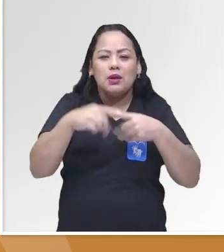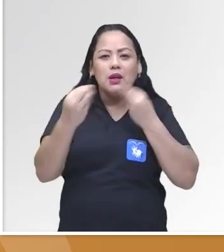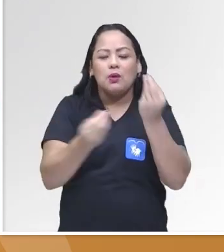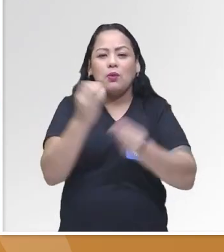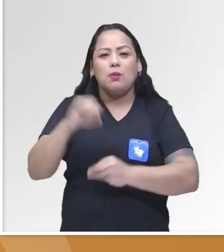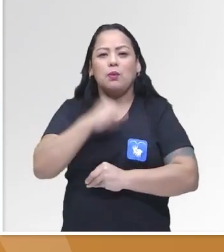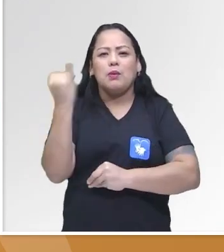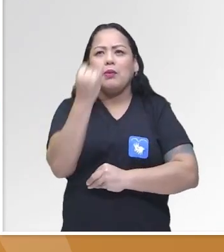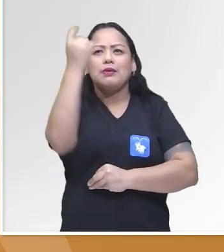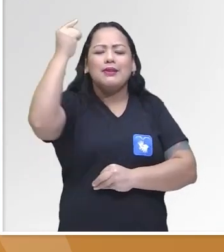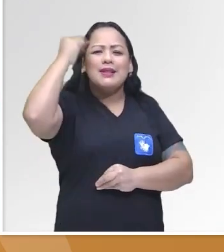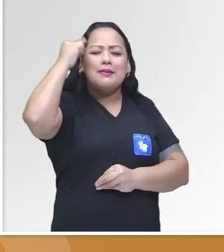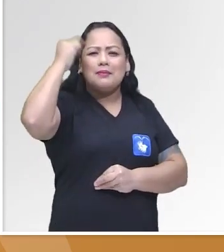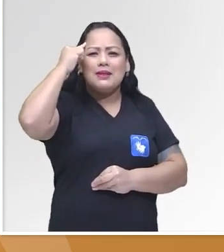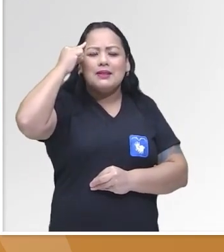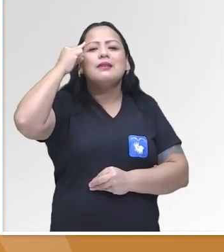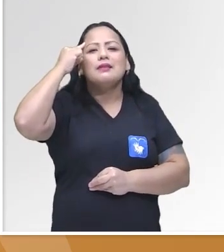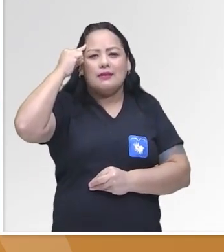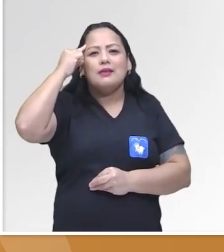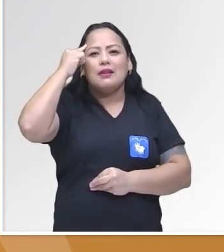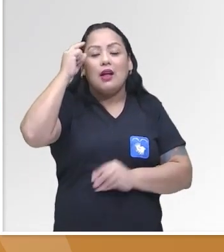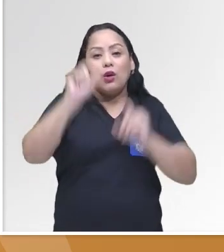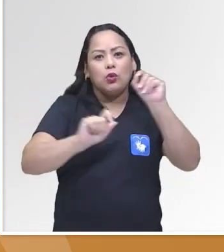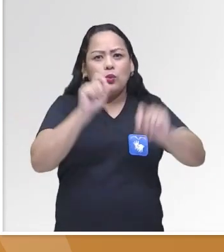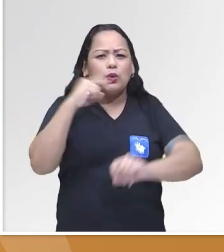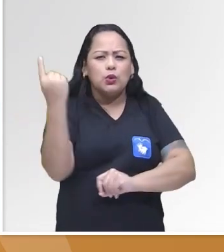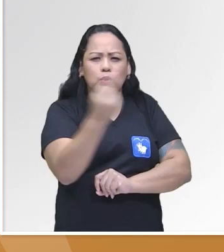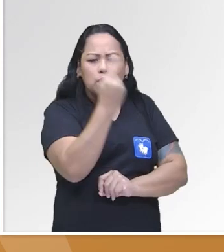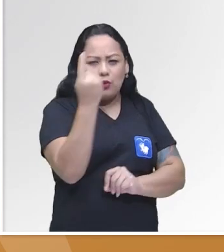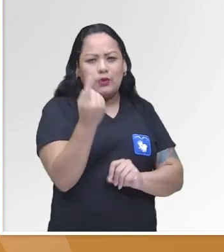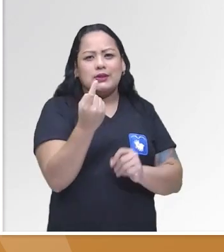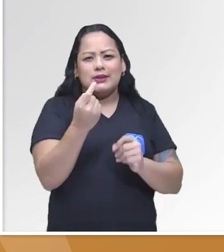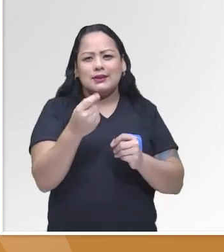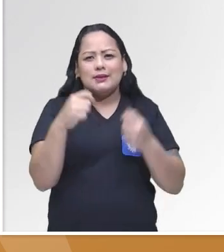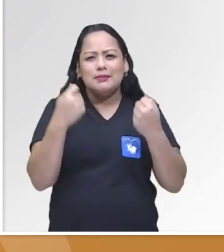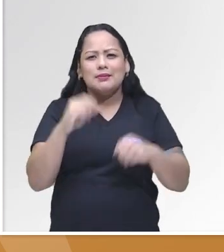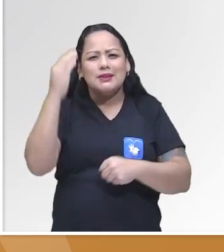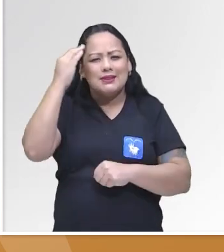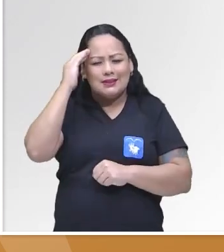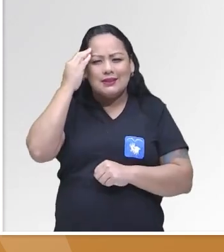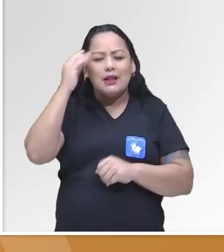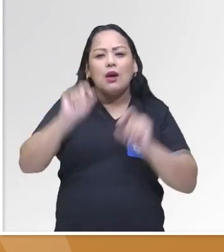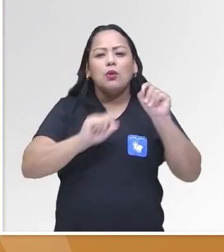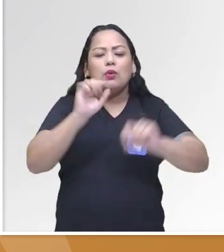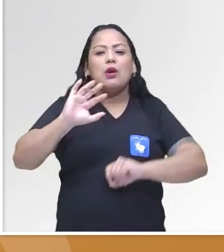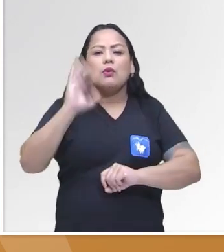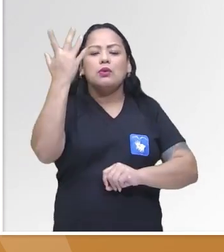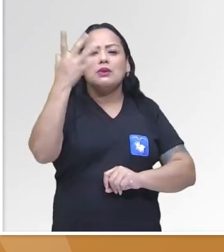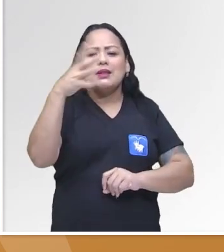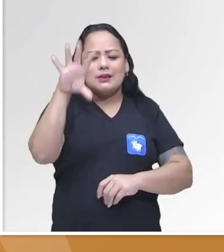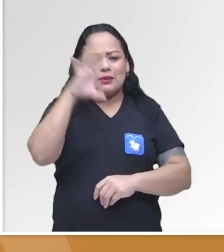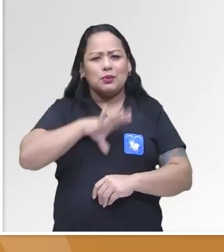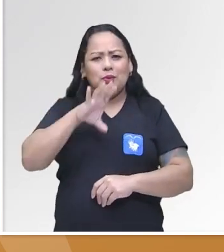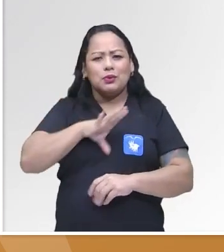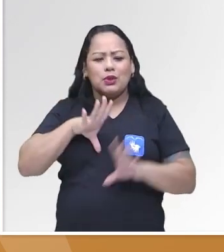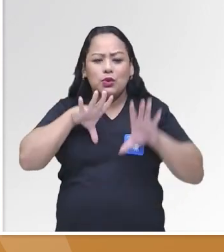importante reflexão para o que nós entendemos do que acontece com o colonizador. O